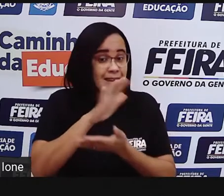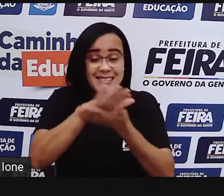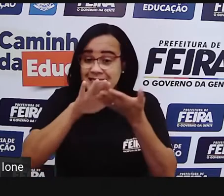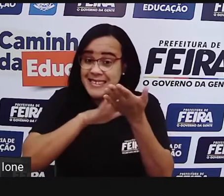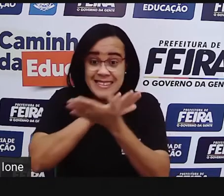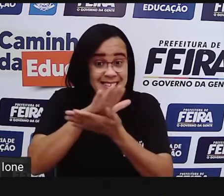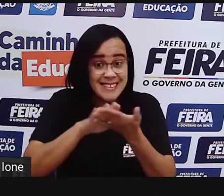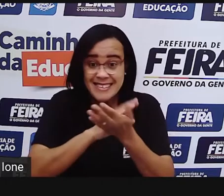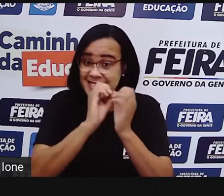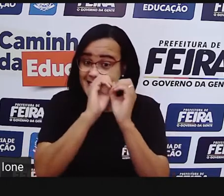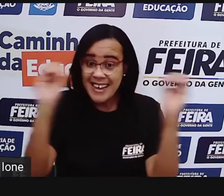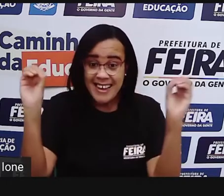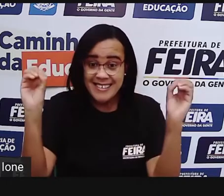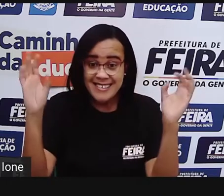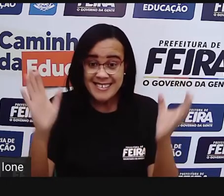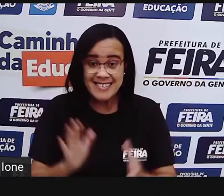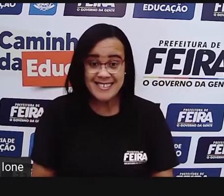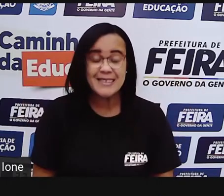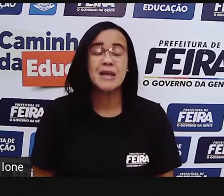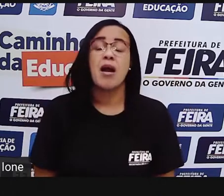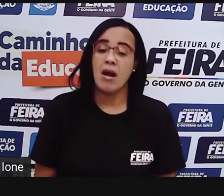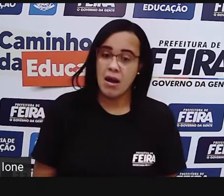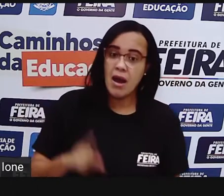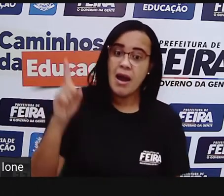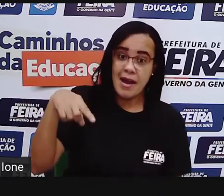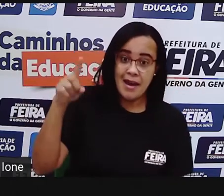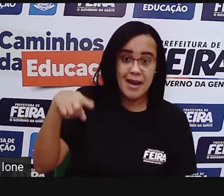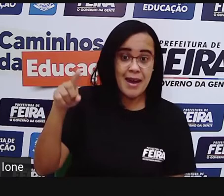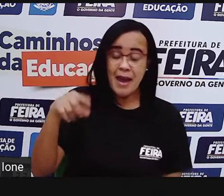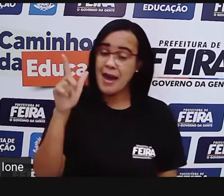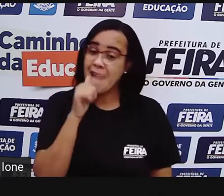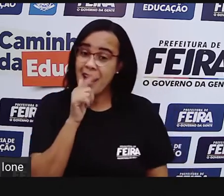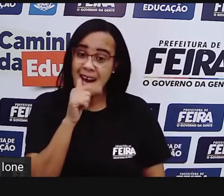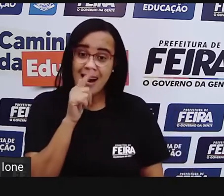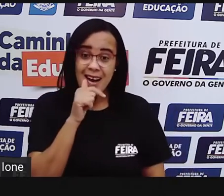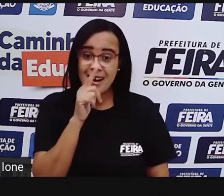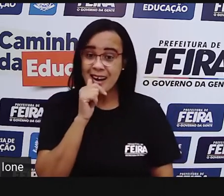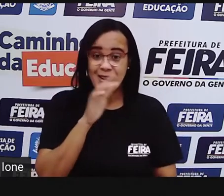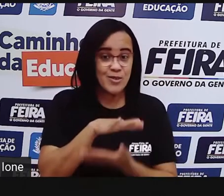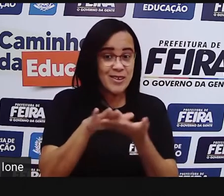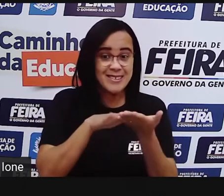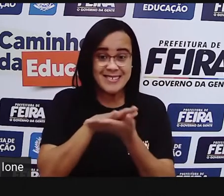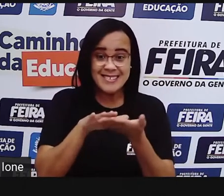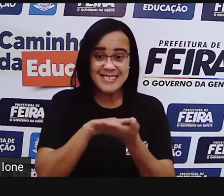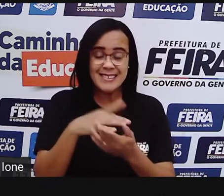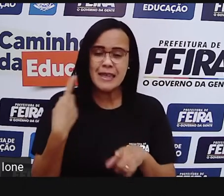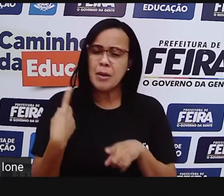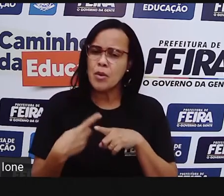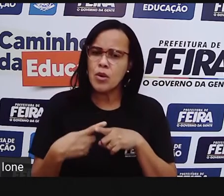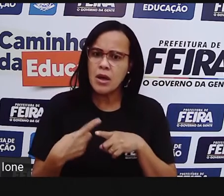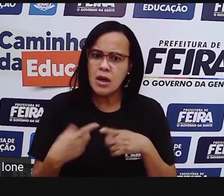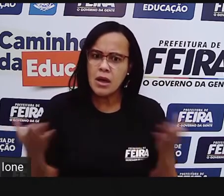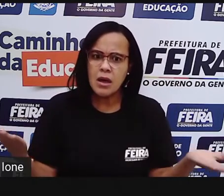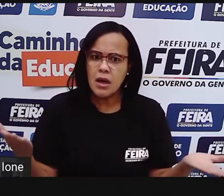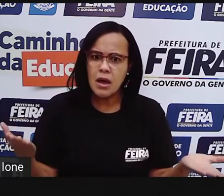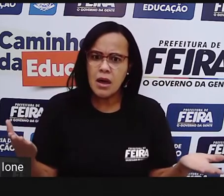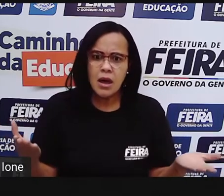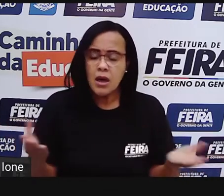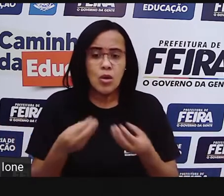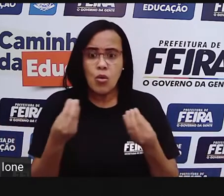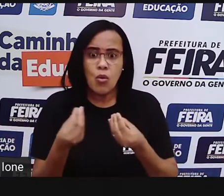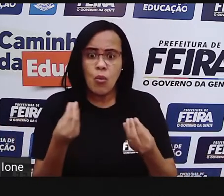Sequinha! Isso mesmo! Ela não se molha! Ah, por que isso acontece? Por que